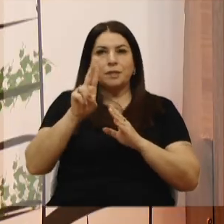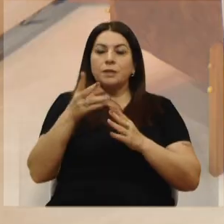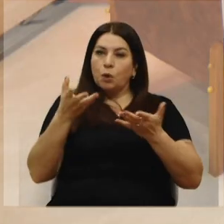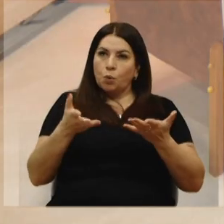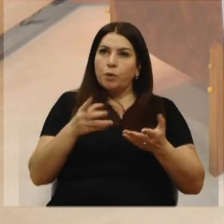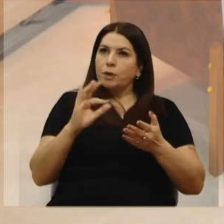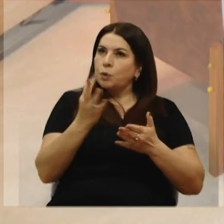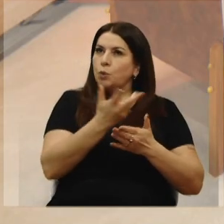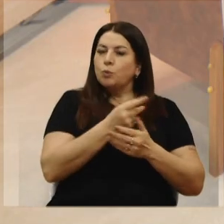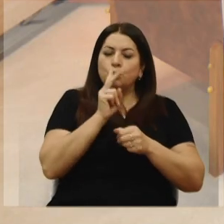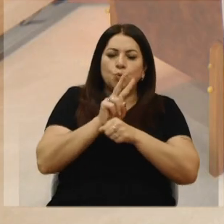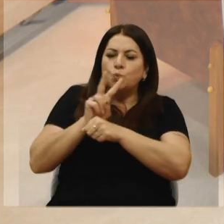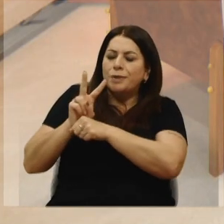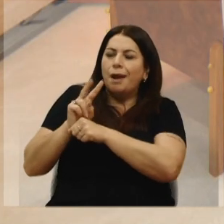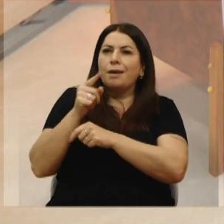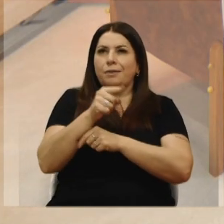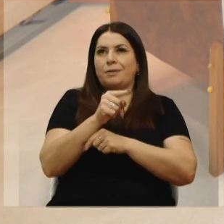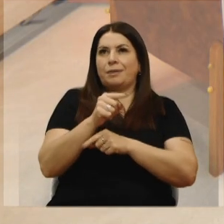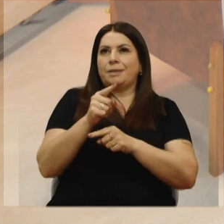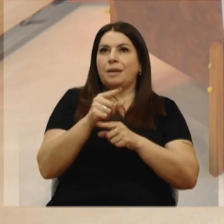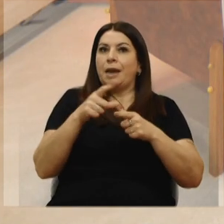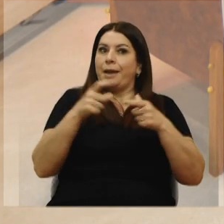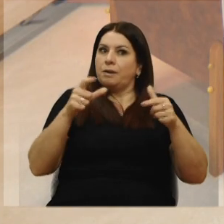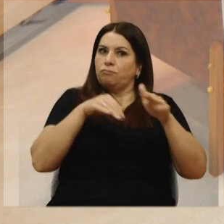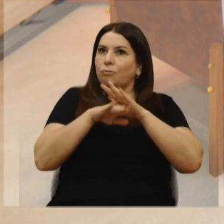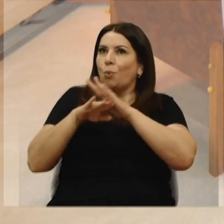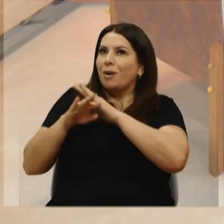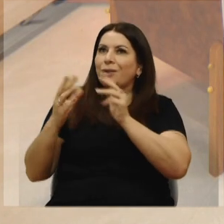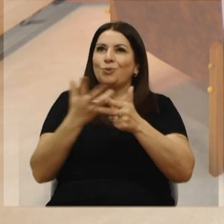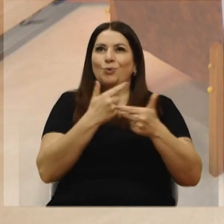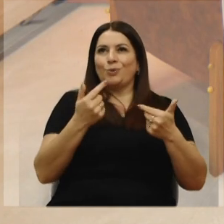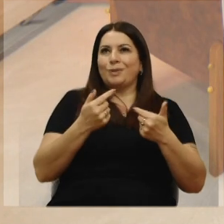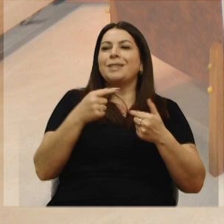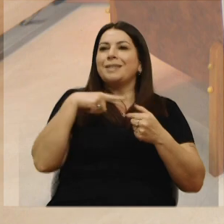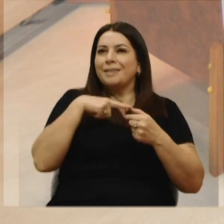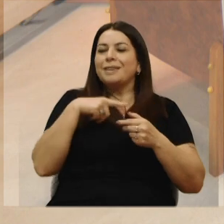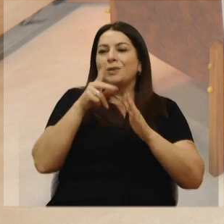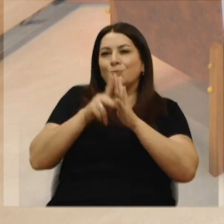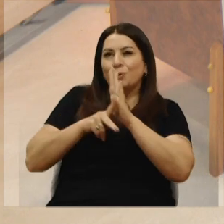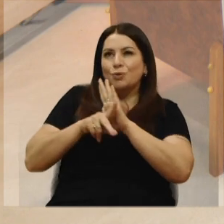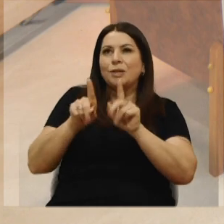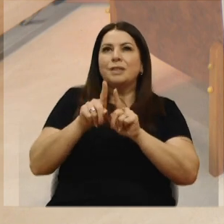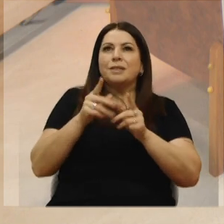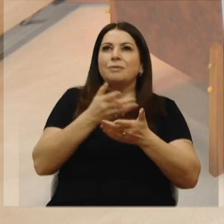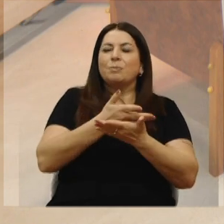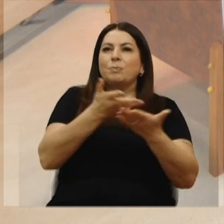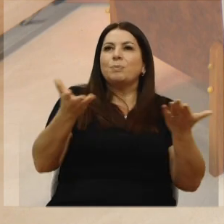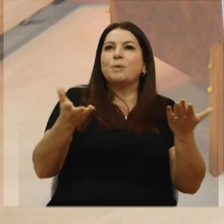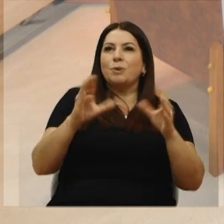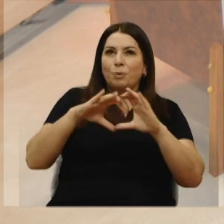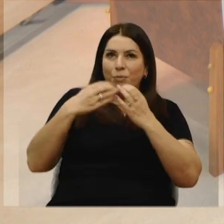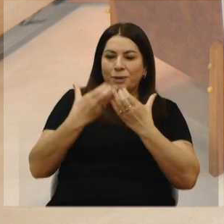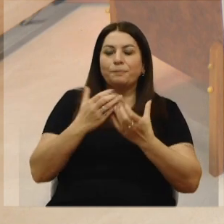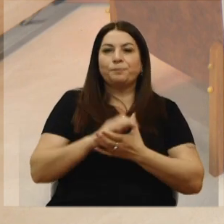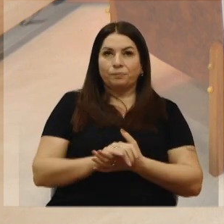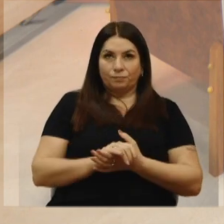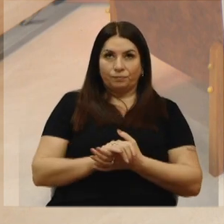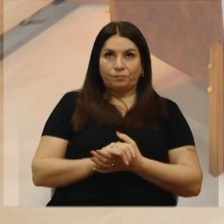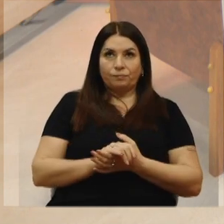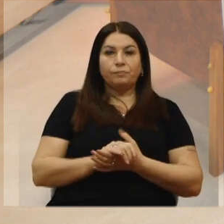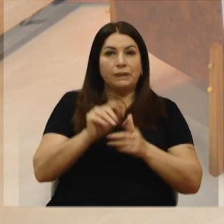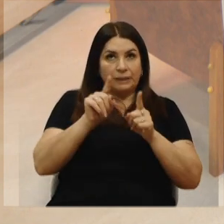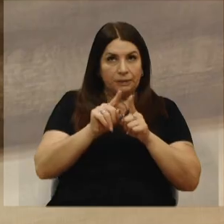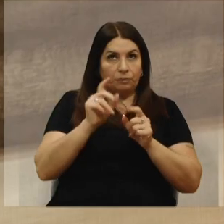universidade. Damos agora, né, todos os cuidados a esse grande acervo, e estamos aí com esses projetos, né, disponibilizando para a